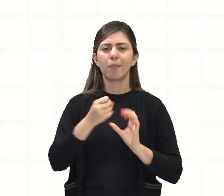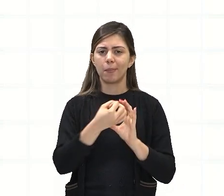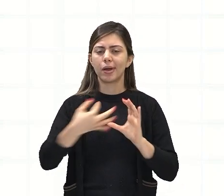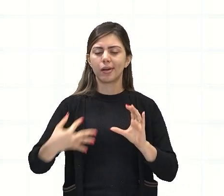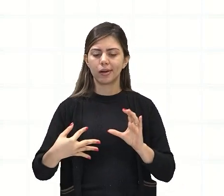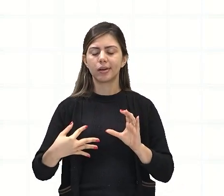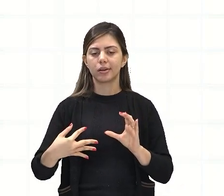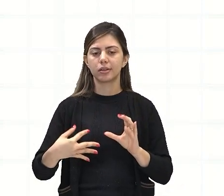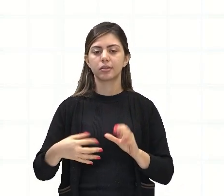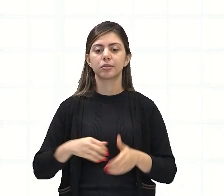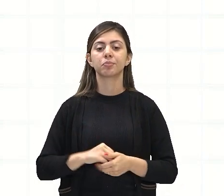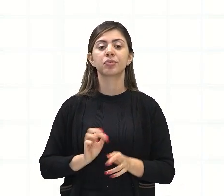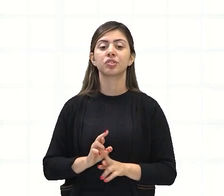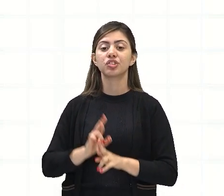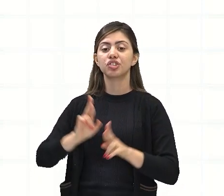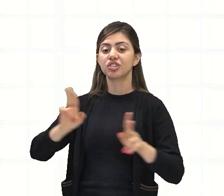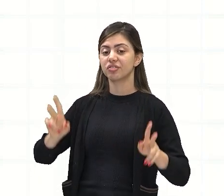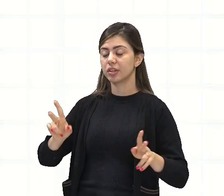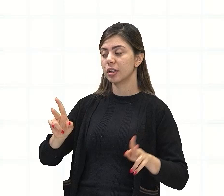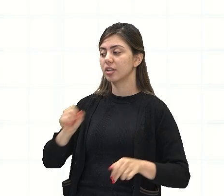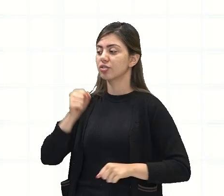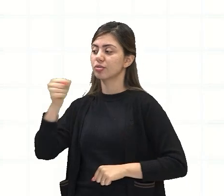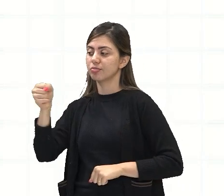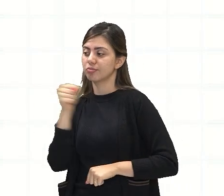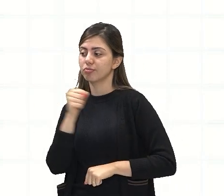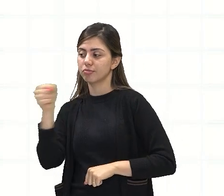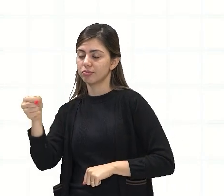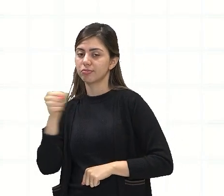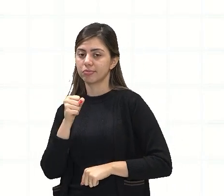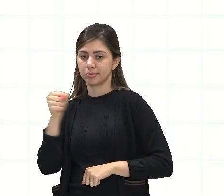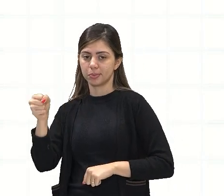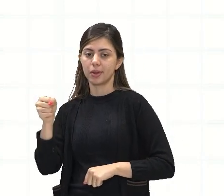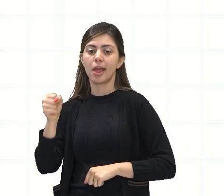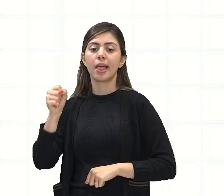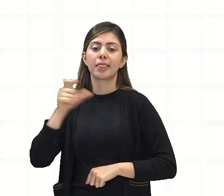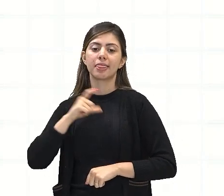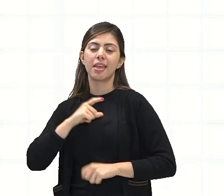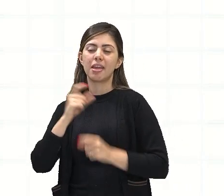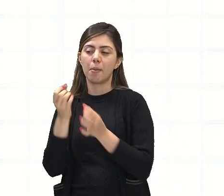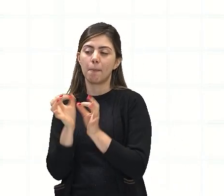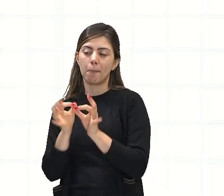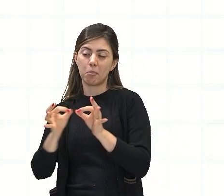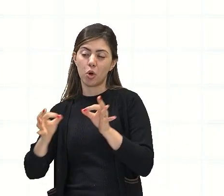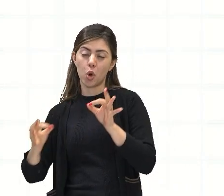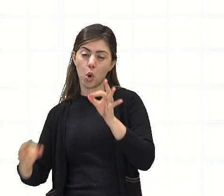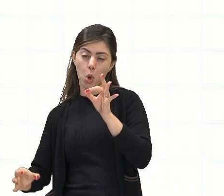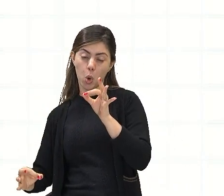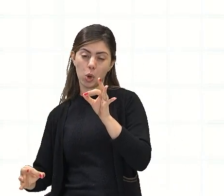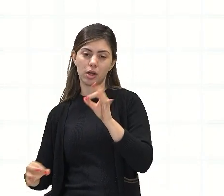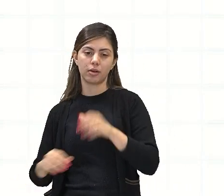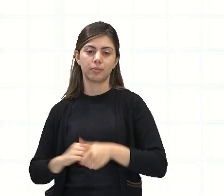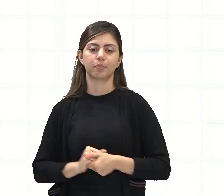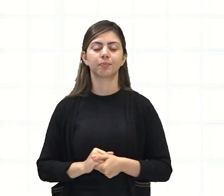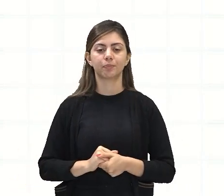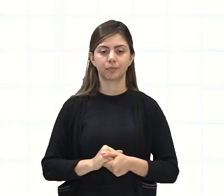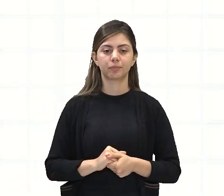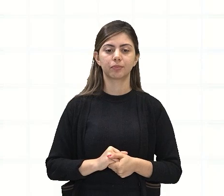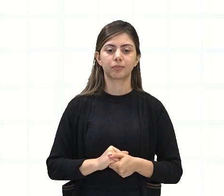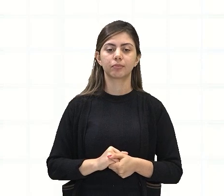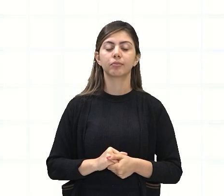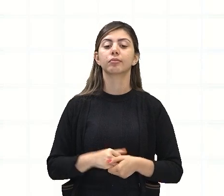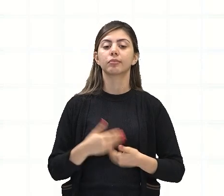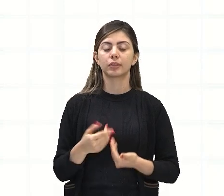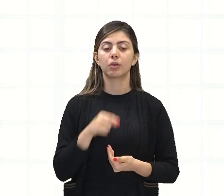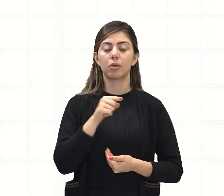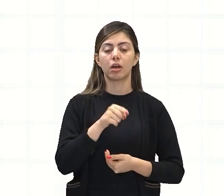características, diferente da reportagem, não é? Que já tem uma extensão um pouco maior. A outra